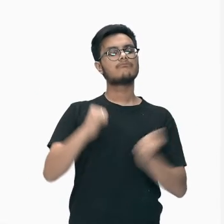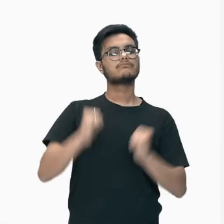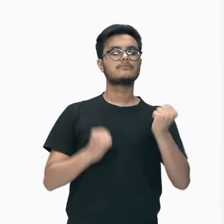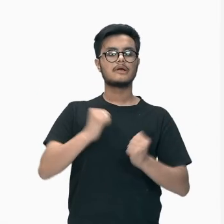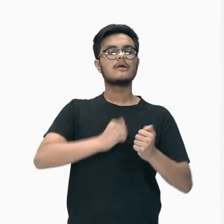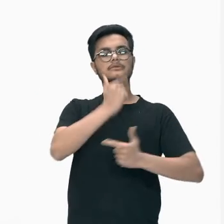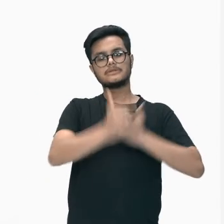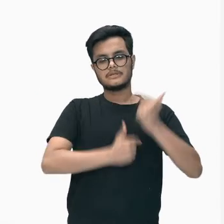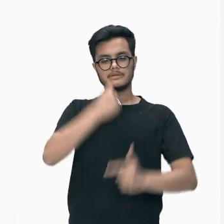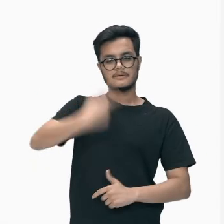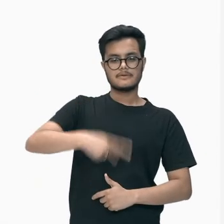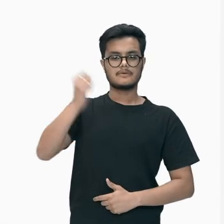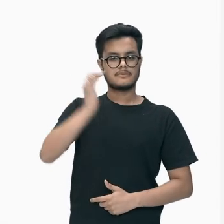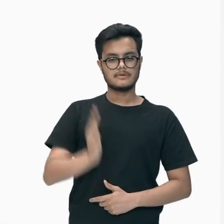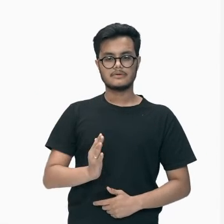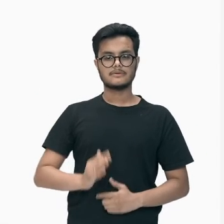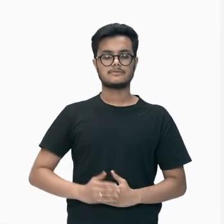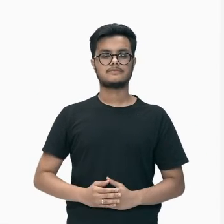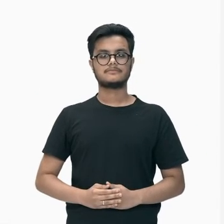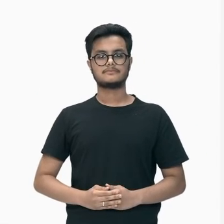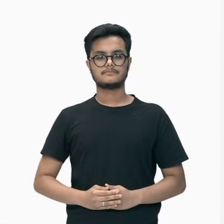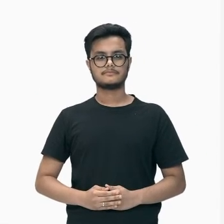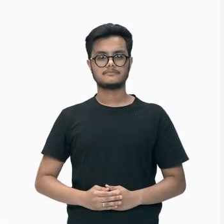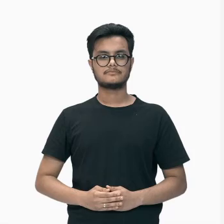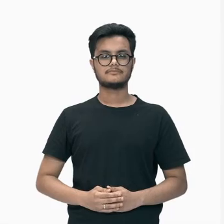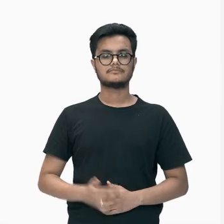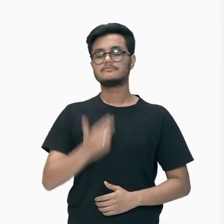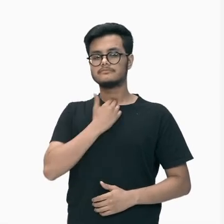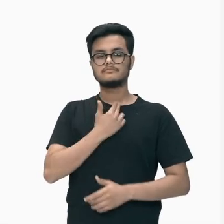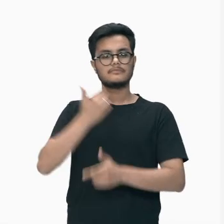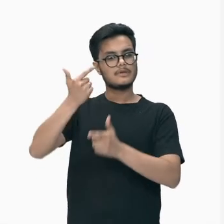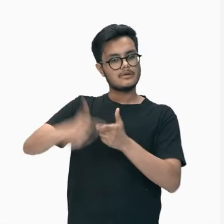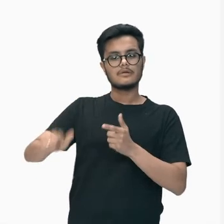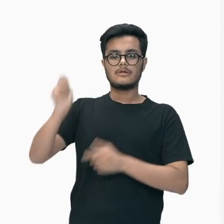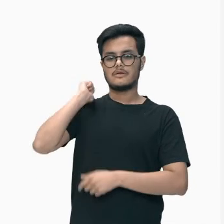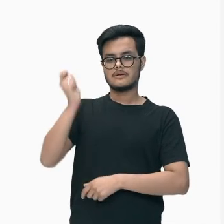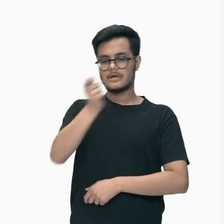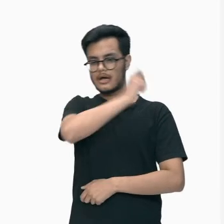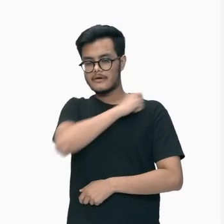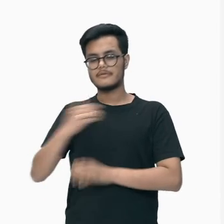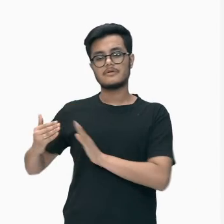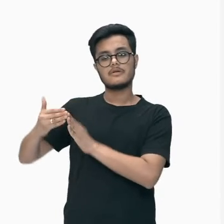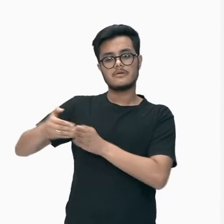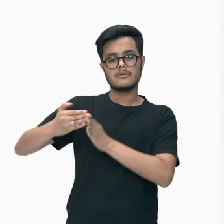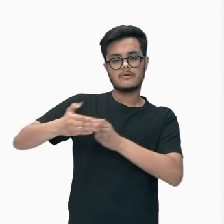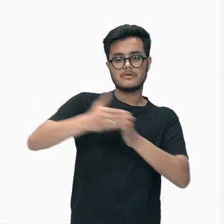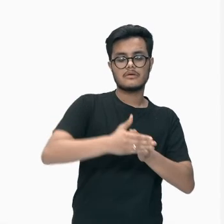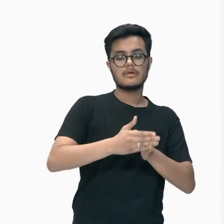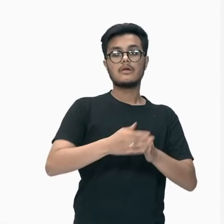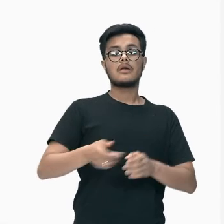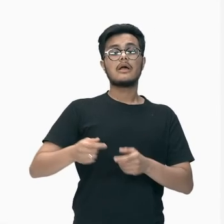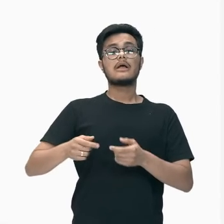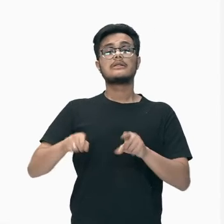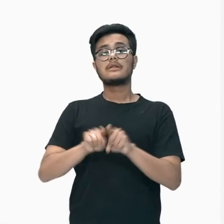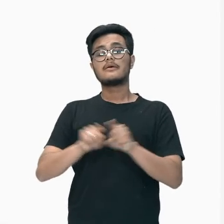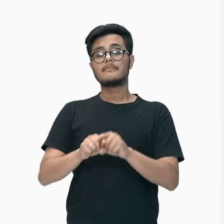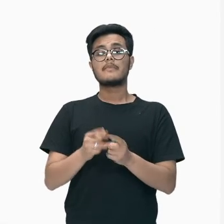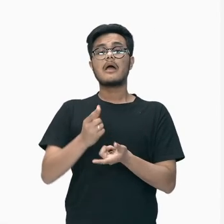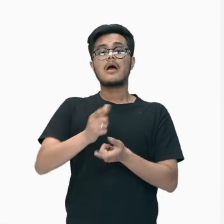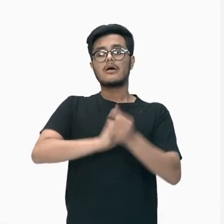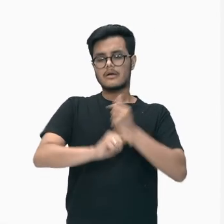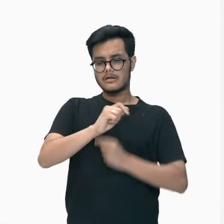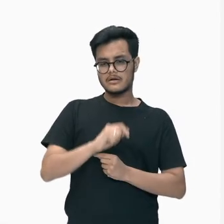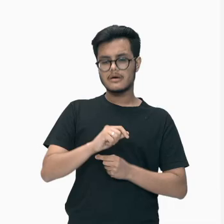produção nacional. A proibição do tráfico de escravo e a expansão da cultura do café foi um fator